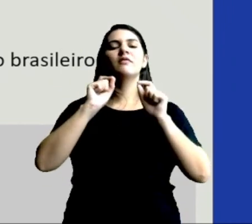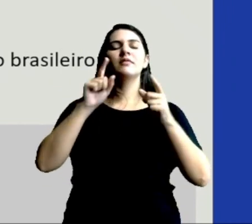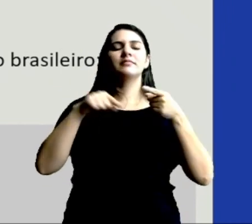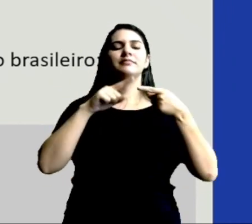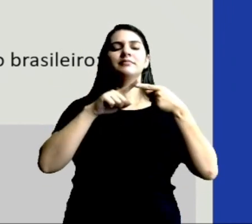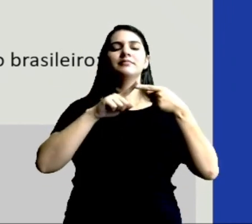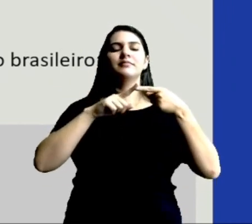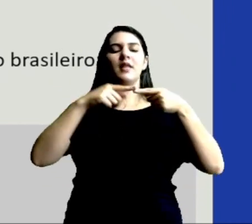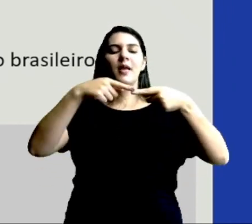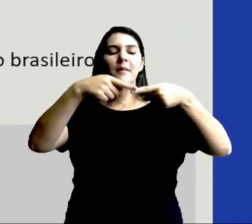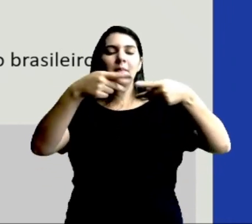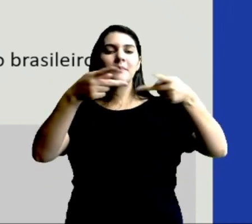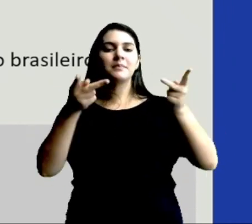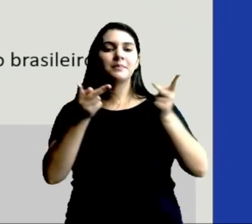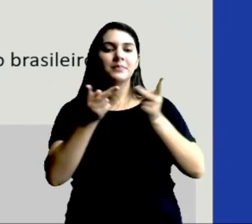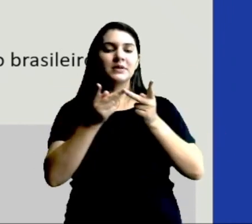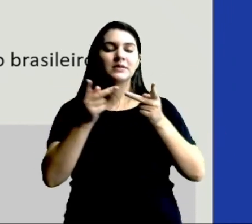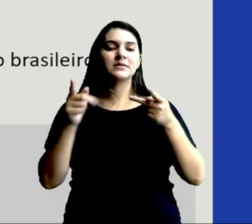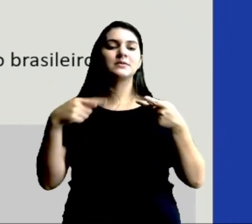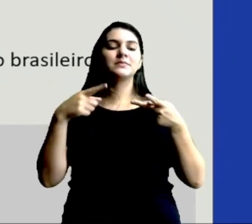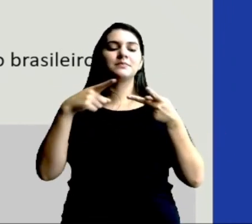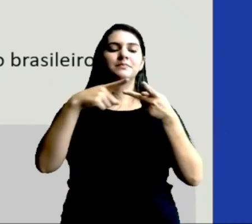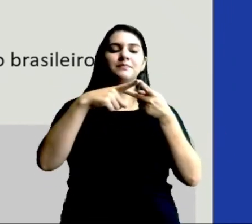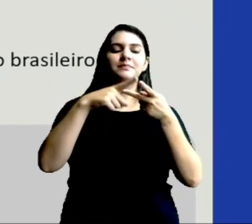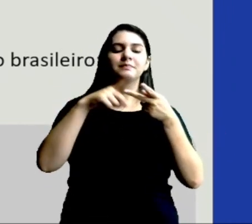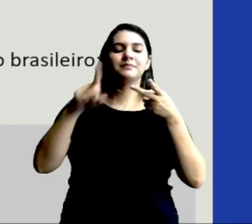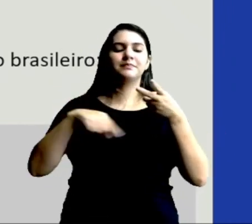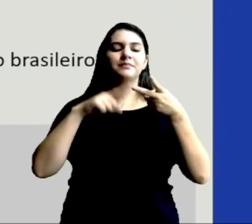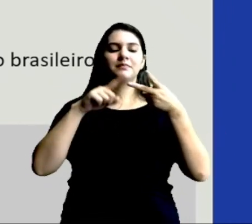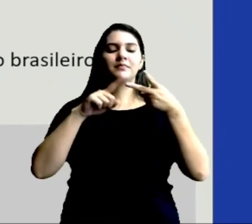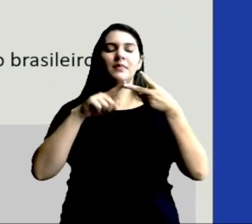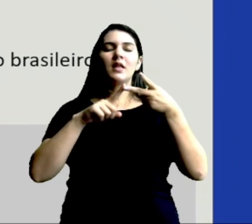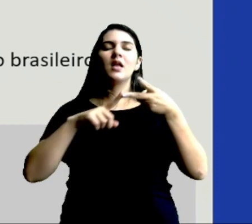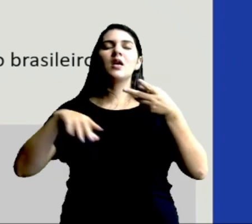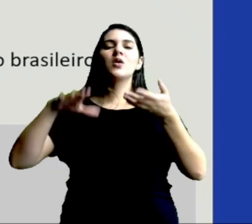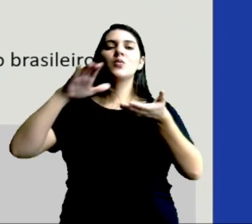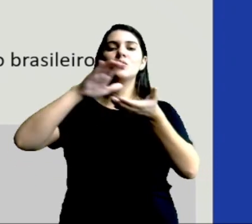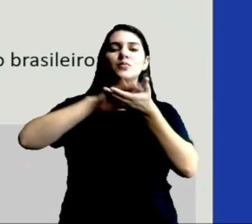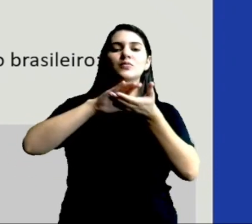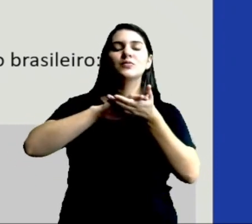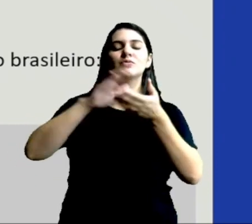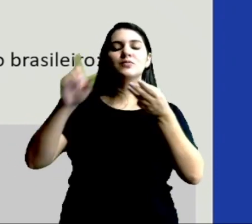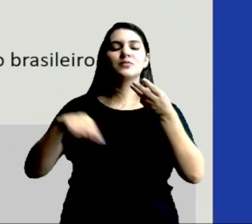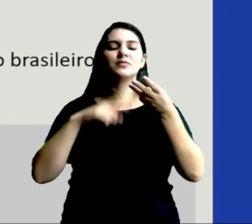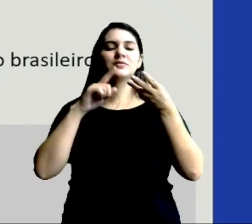Foi deixado cuscuz? Foi deixado feijoada?